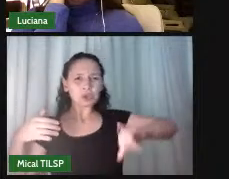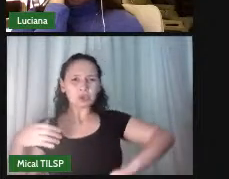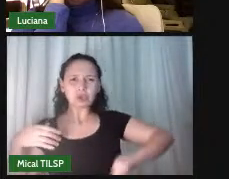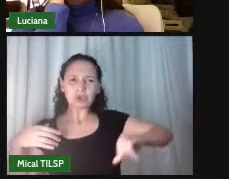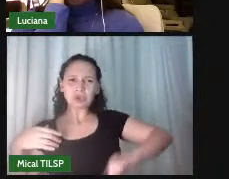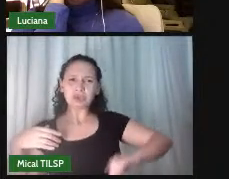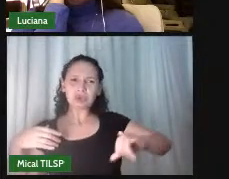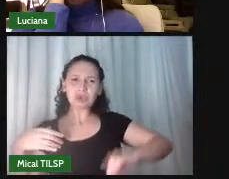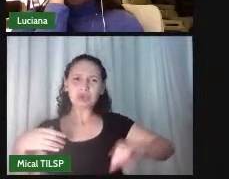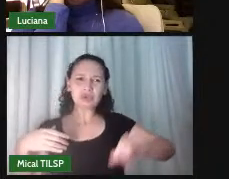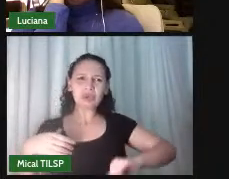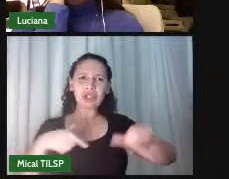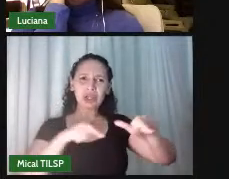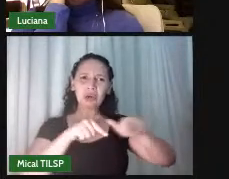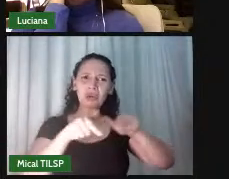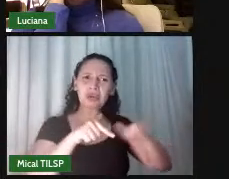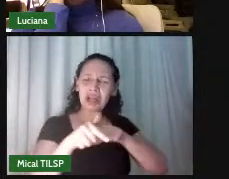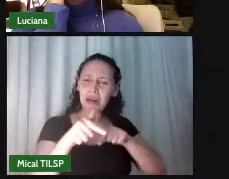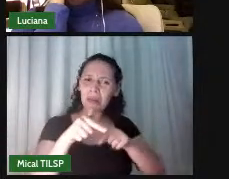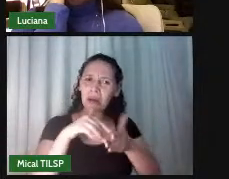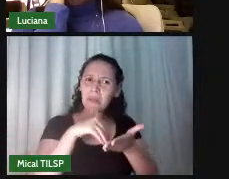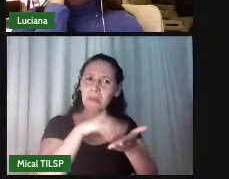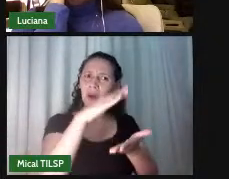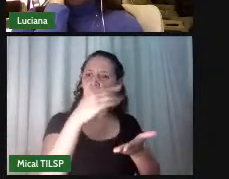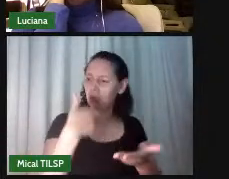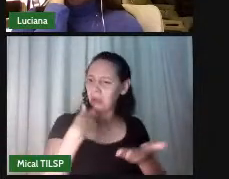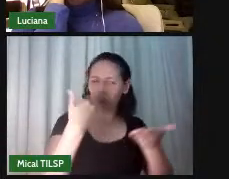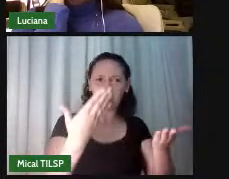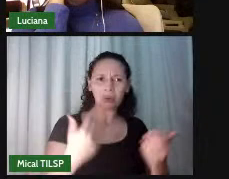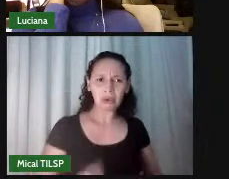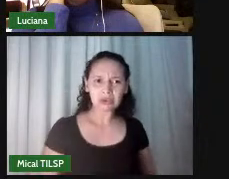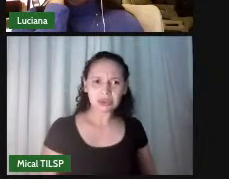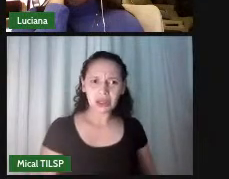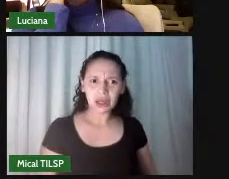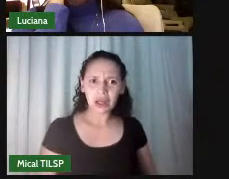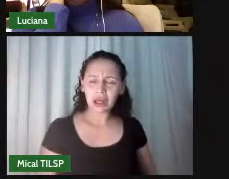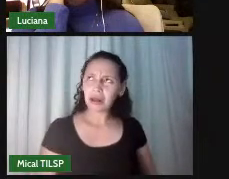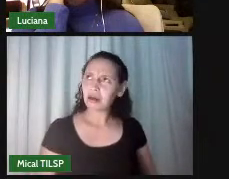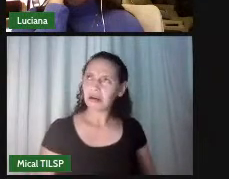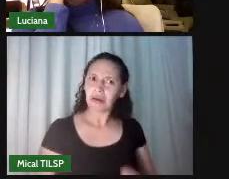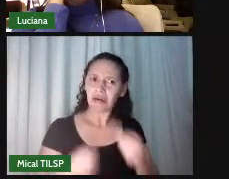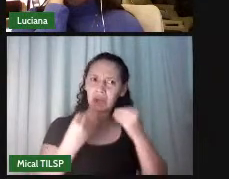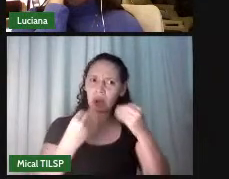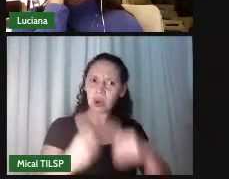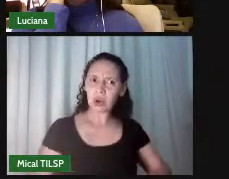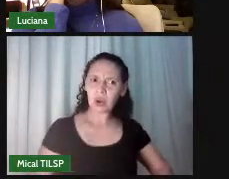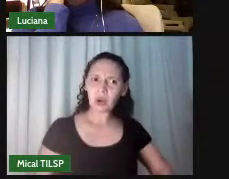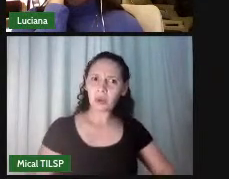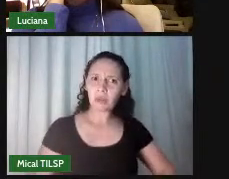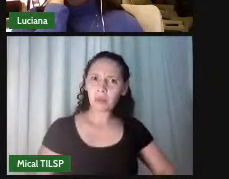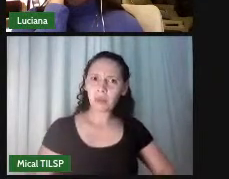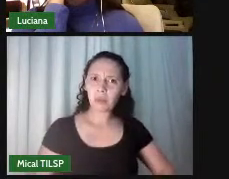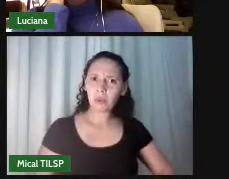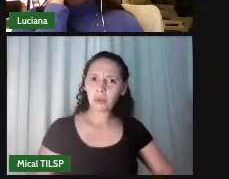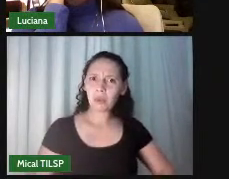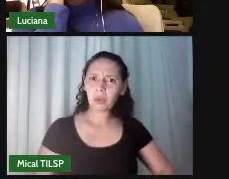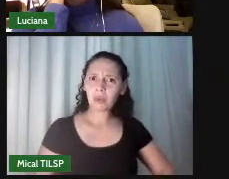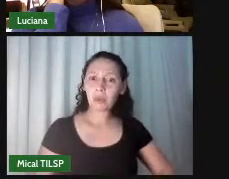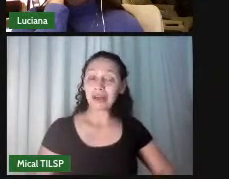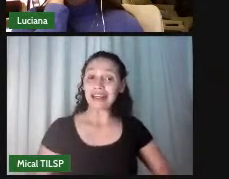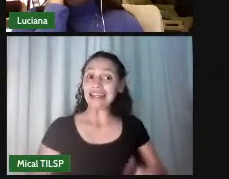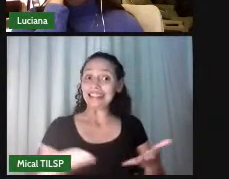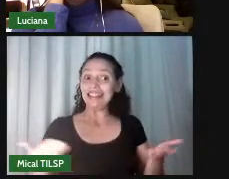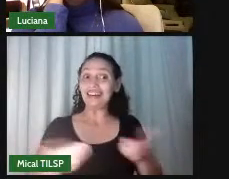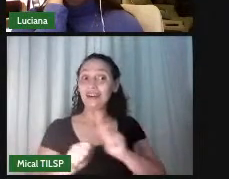meu trabalho por conta disso, alguém vai ter que pagar o pato. É o que a gente chama aí, nesse slide de agora deu ruim,